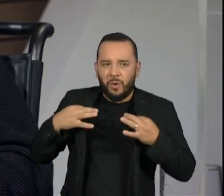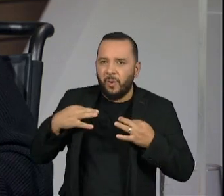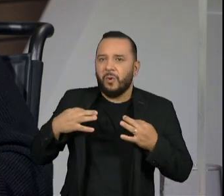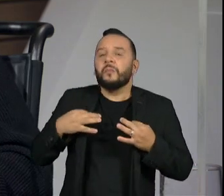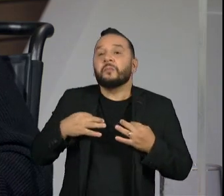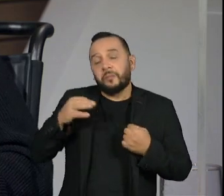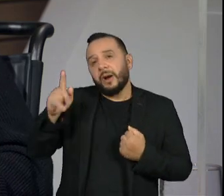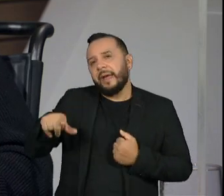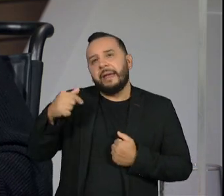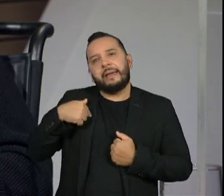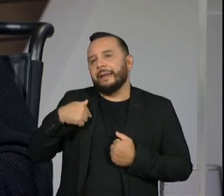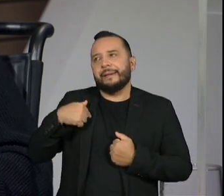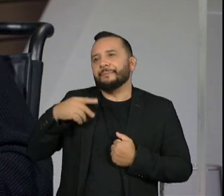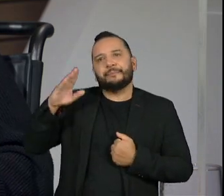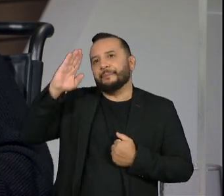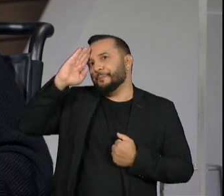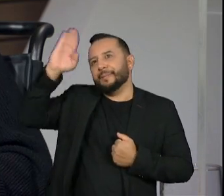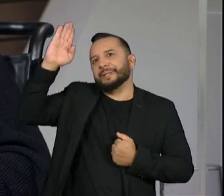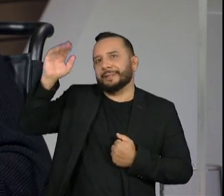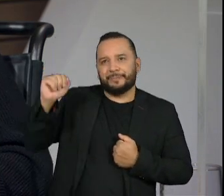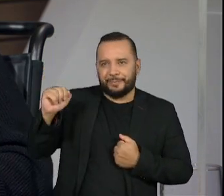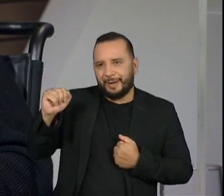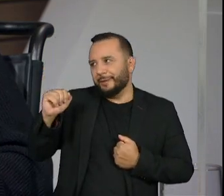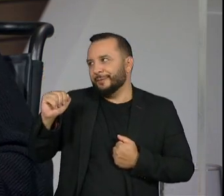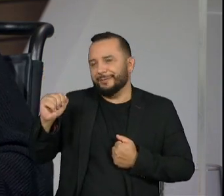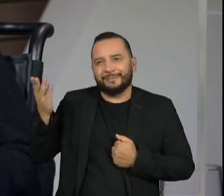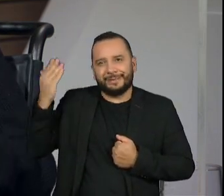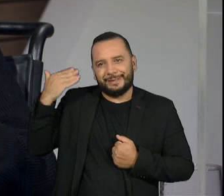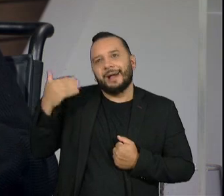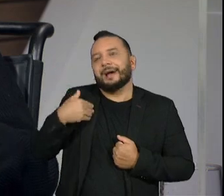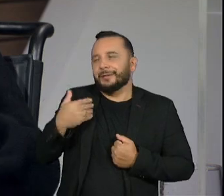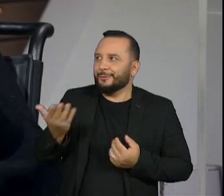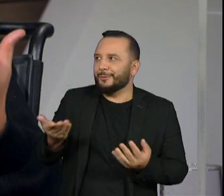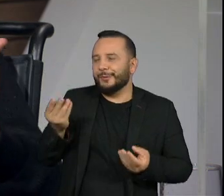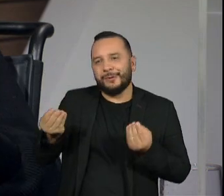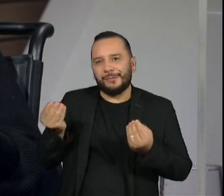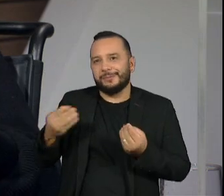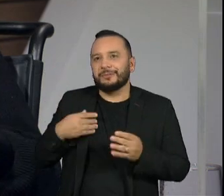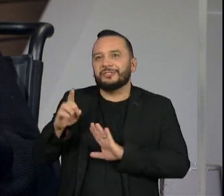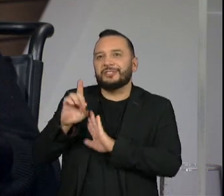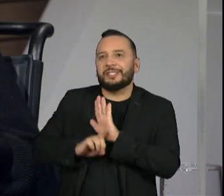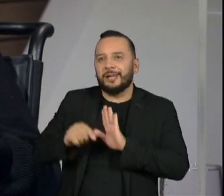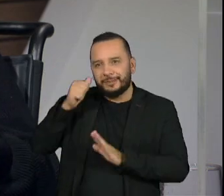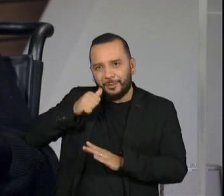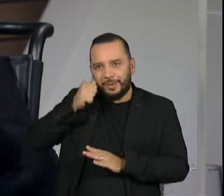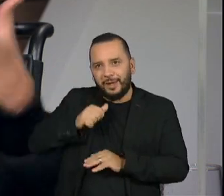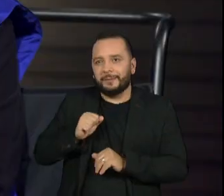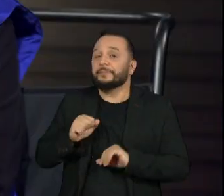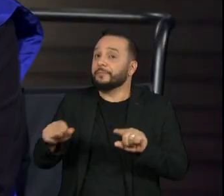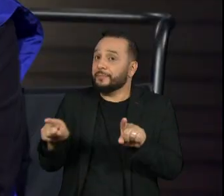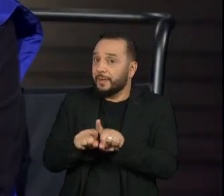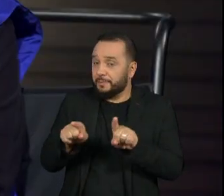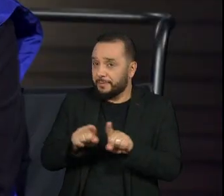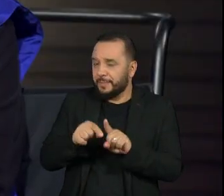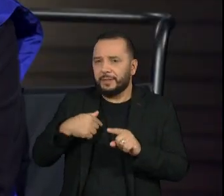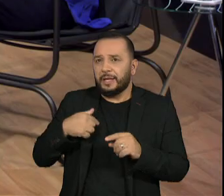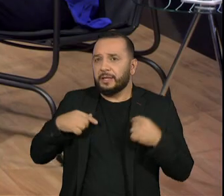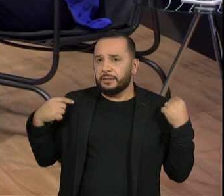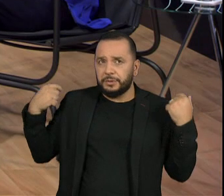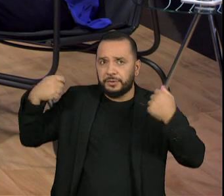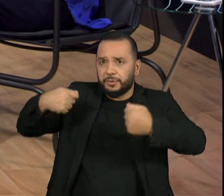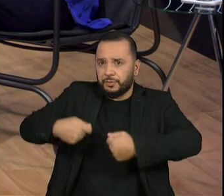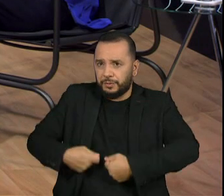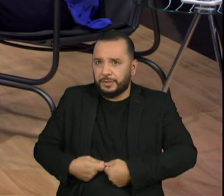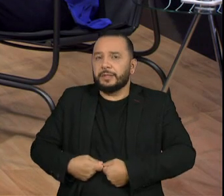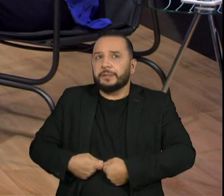da construção dos direitos das mulheres, né? A Aline comentou a questão da túnica. Hegel ele tem